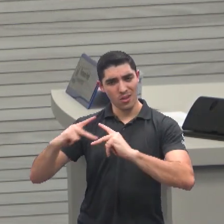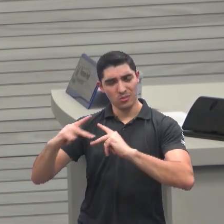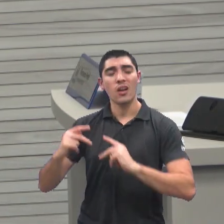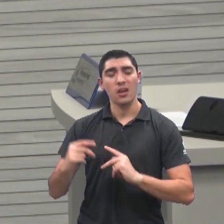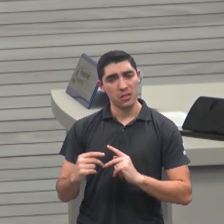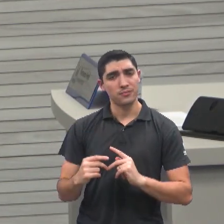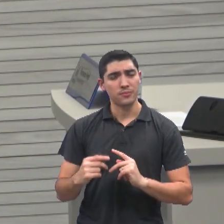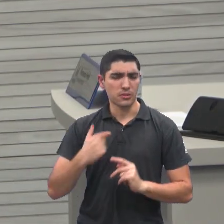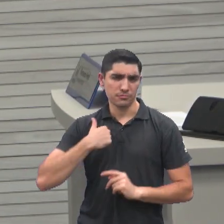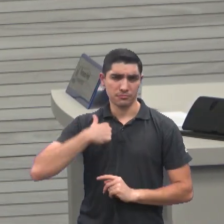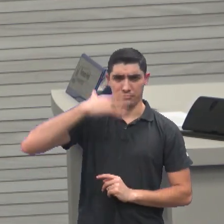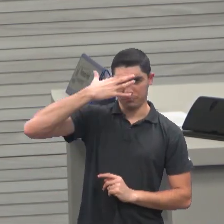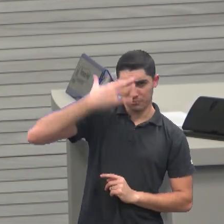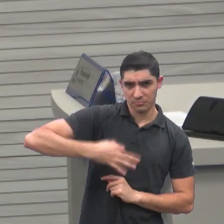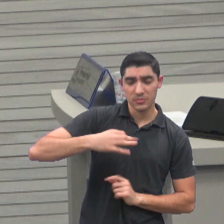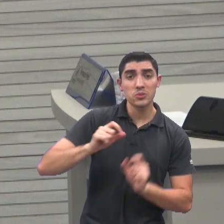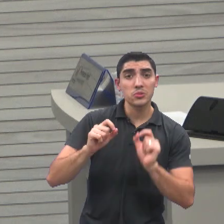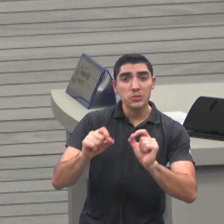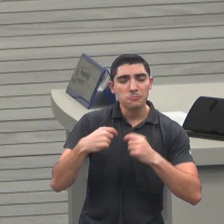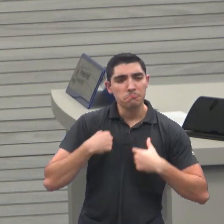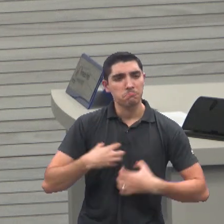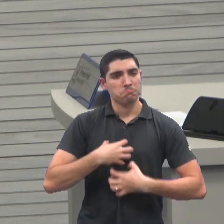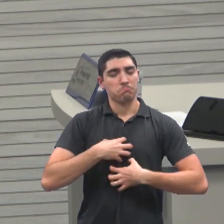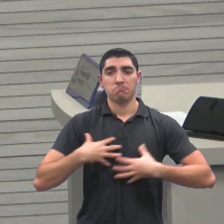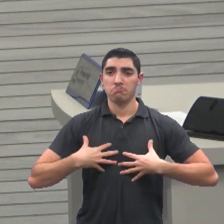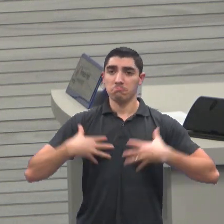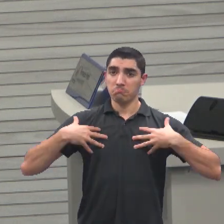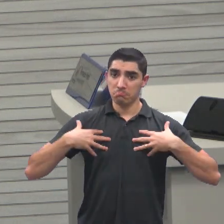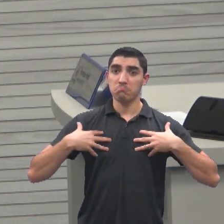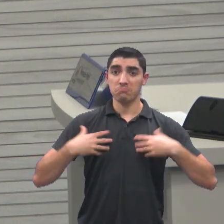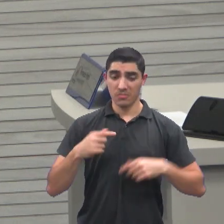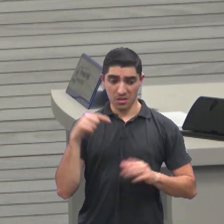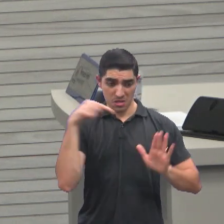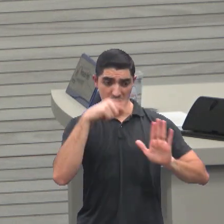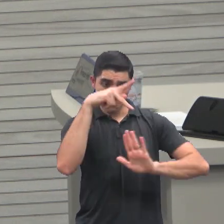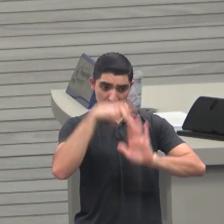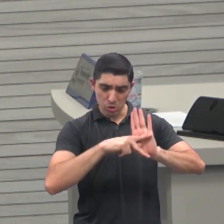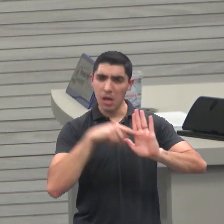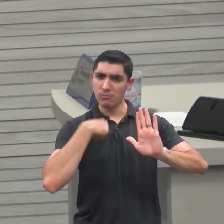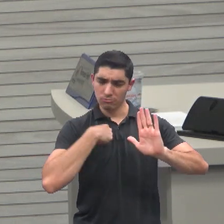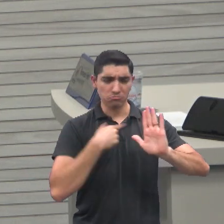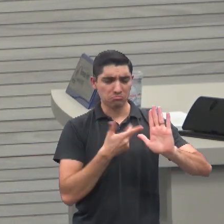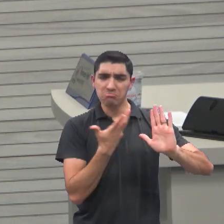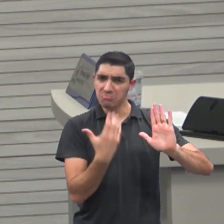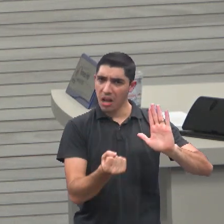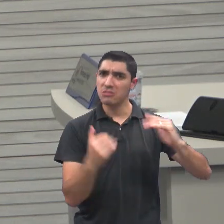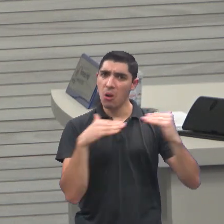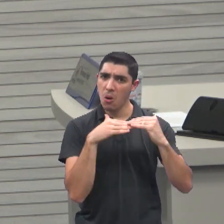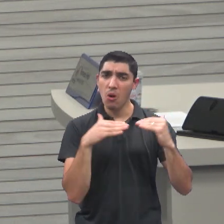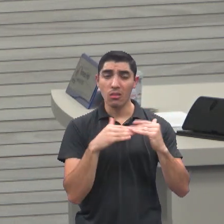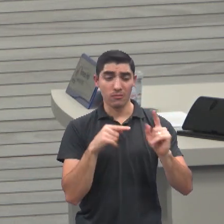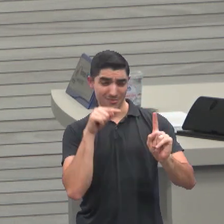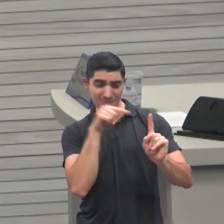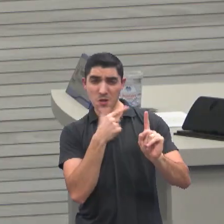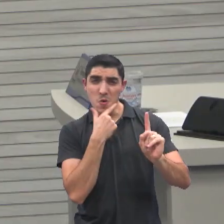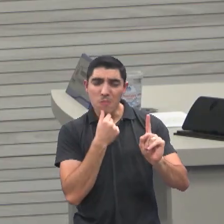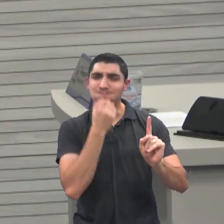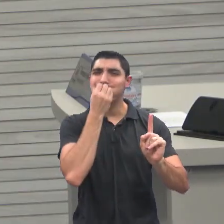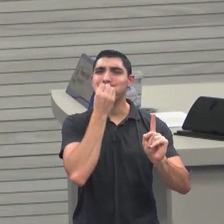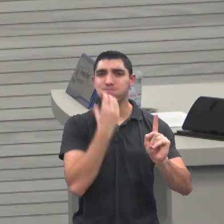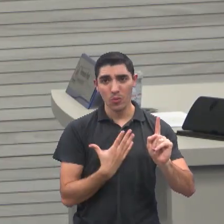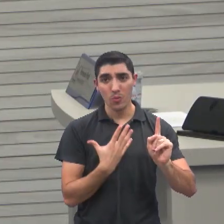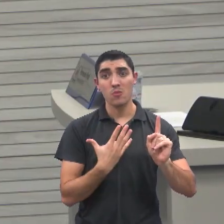que, para mim, é uma satisfação votar esse projeto, porque o Yuri é um cara realmente do bem, é